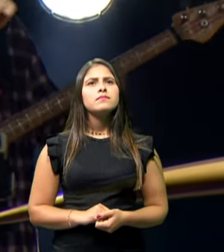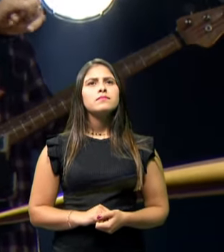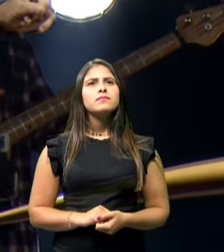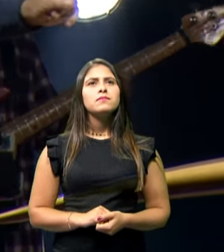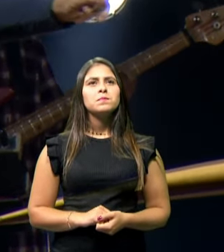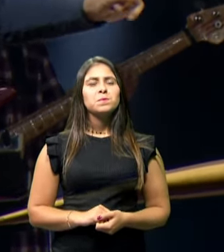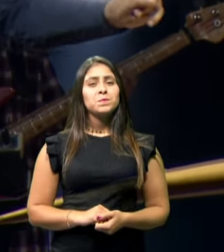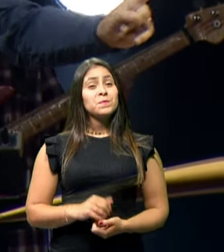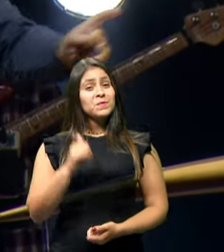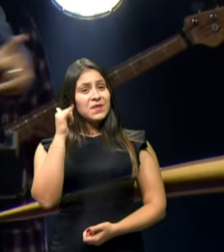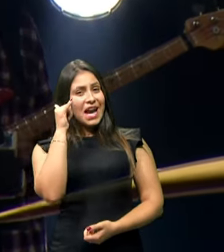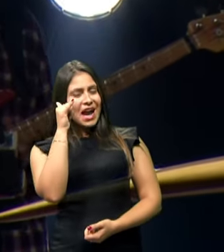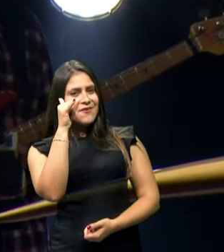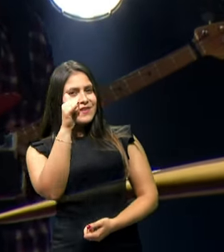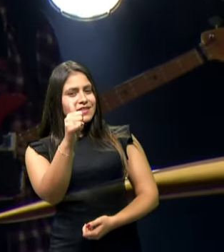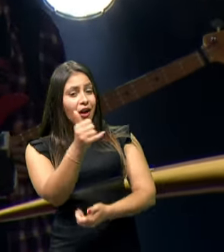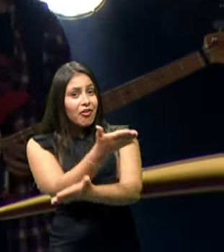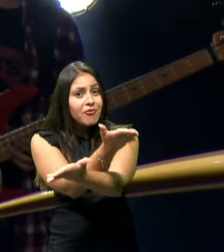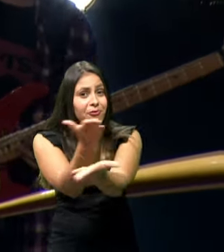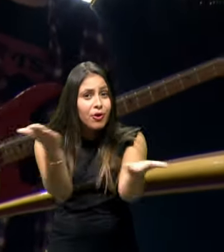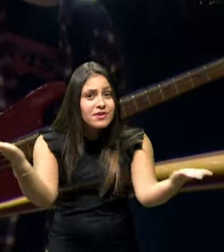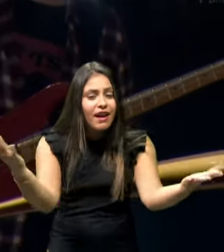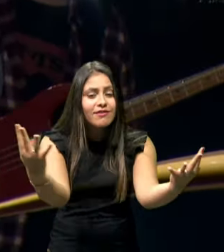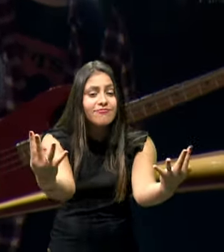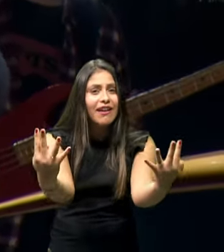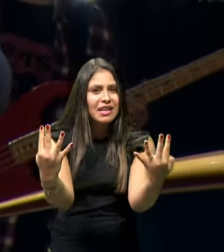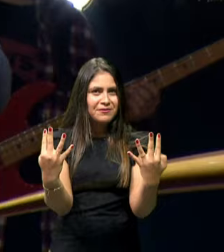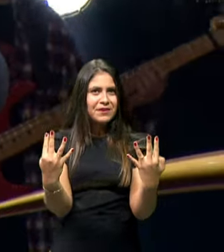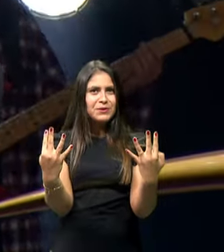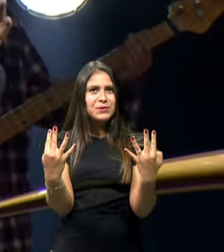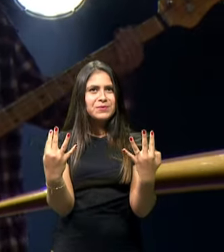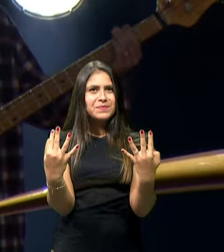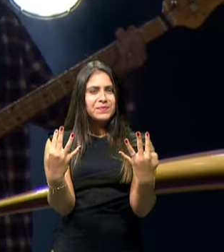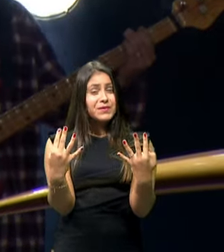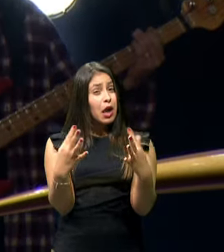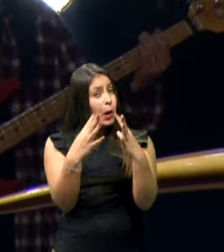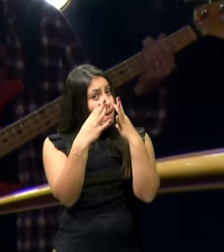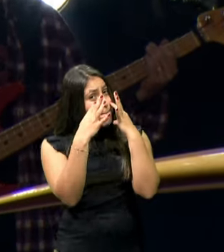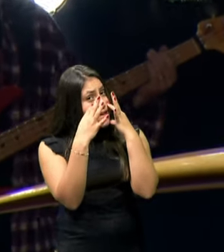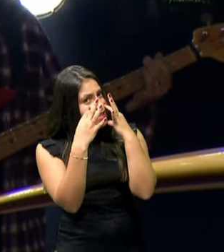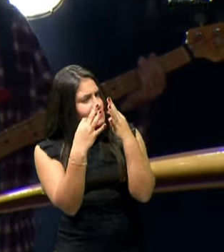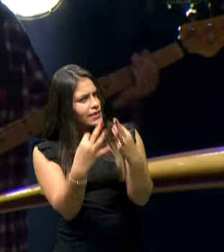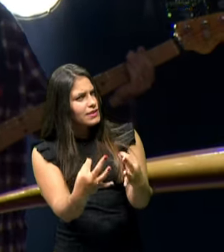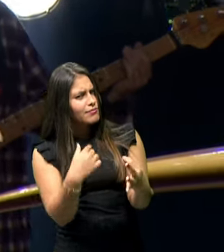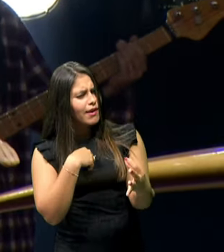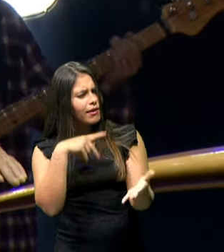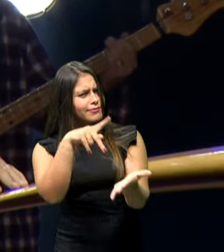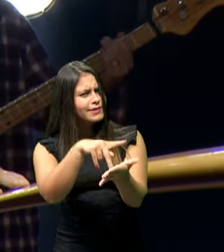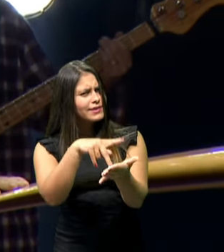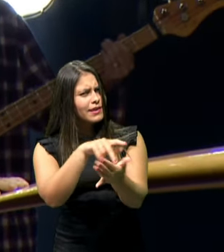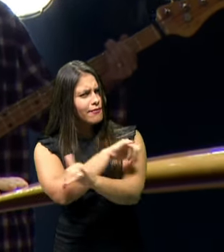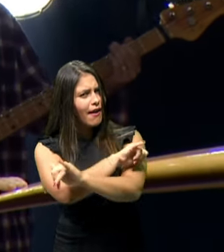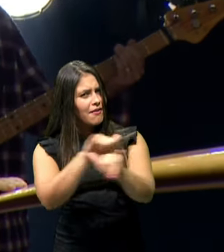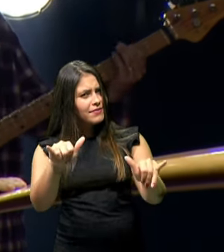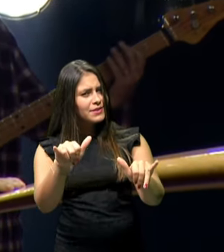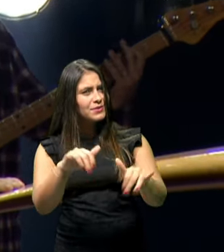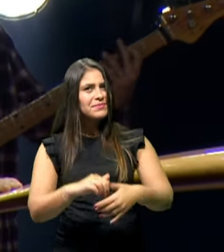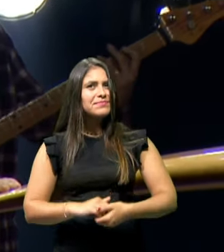Eu queria dizer uma palavrinha para todo mundo que está aqui na frente. Escute o que eu vou dizer com muita honestidade e sinceridade.